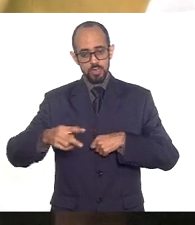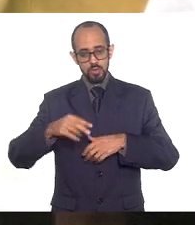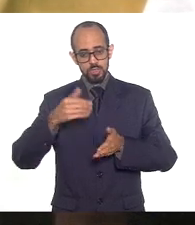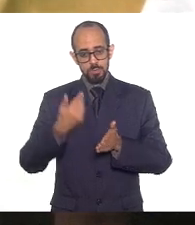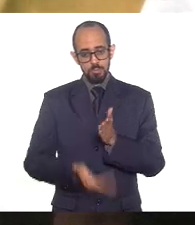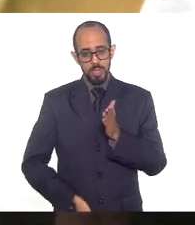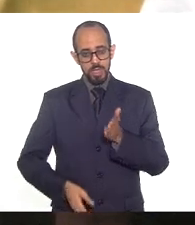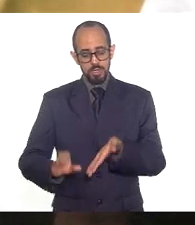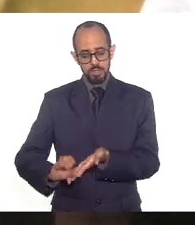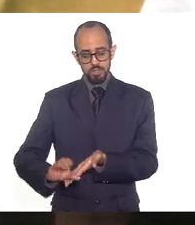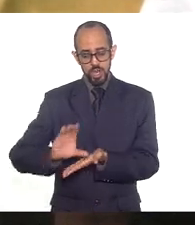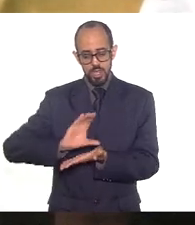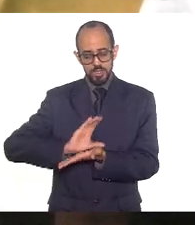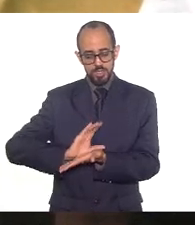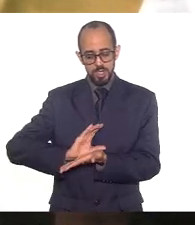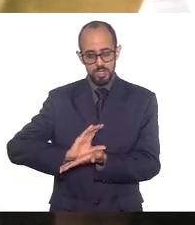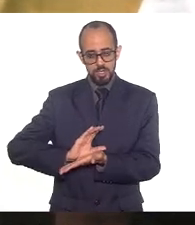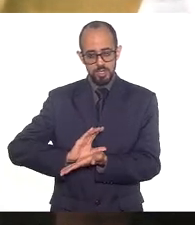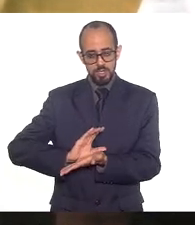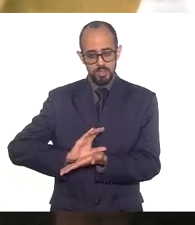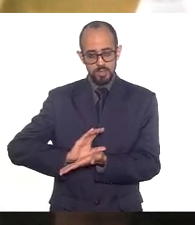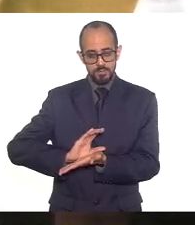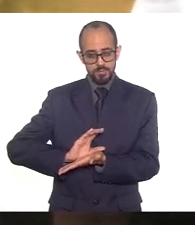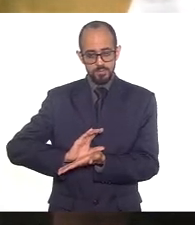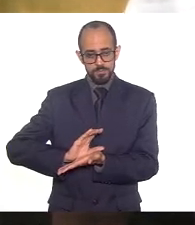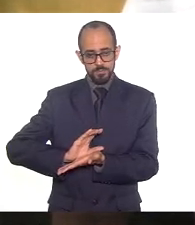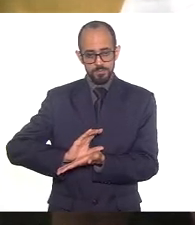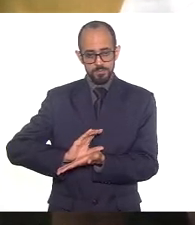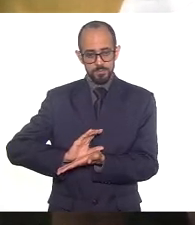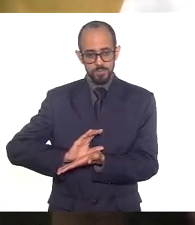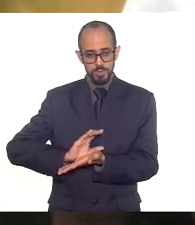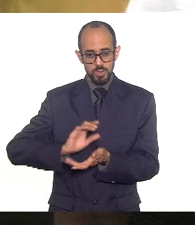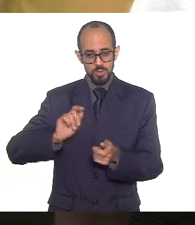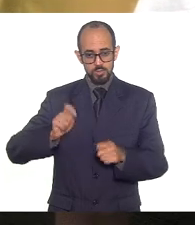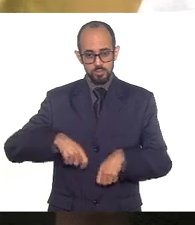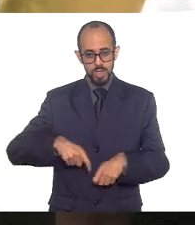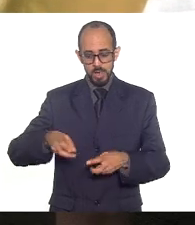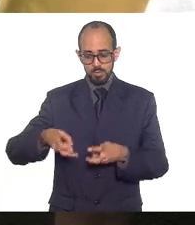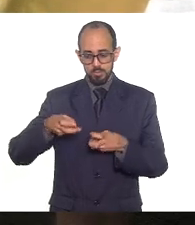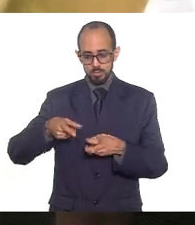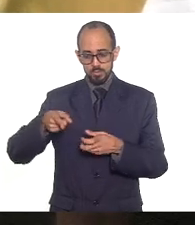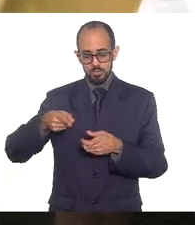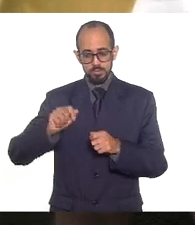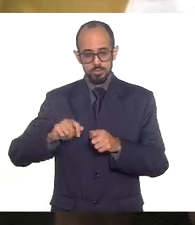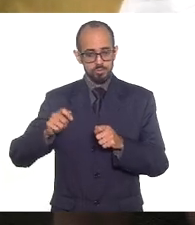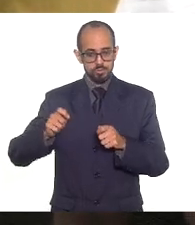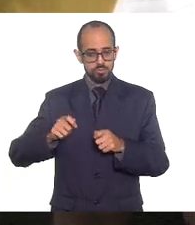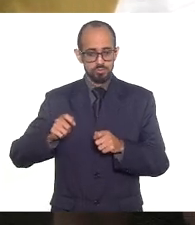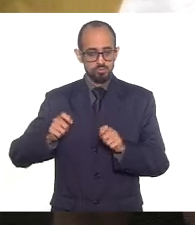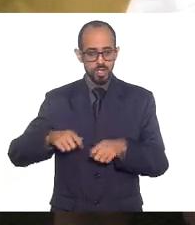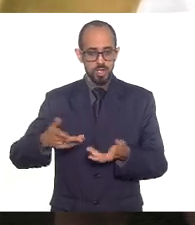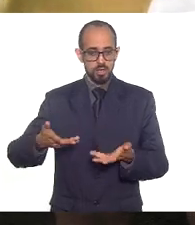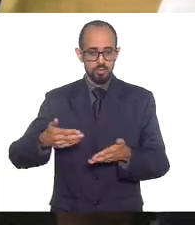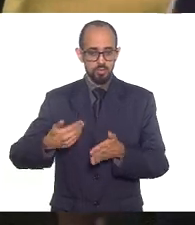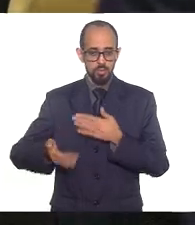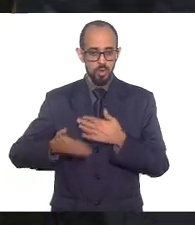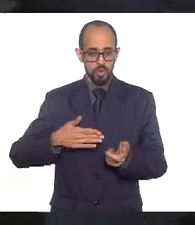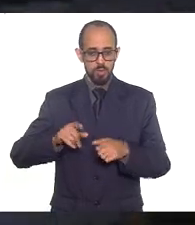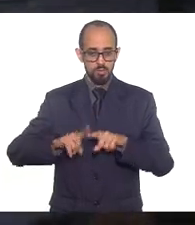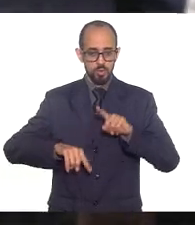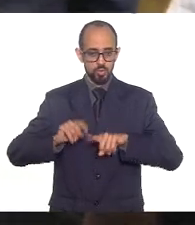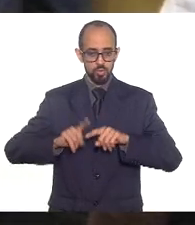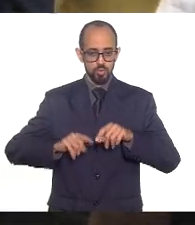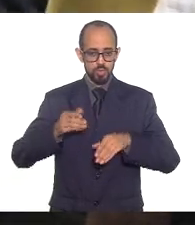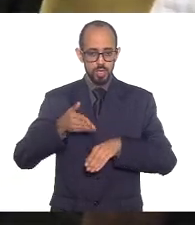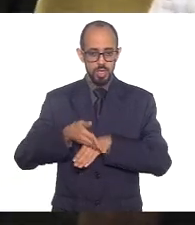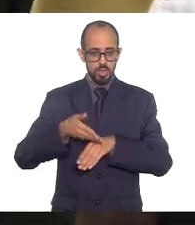então é dispensável botar isso porque eu não tenho que ver se tô tentando qualquer produto que entra